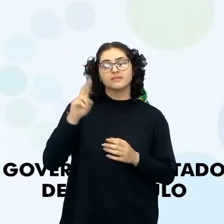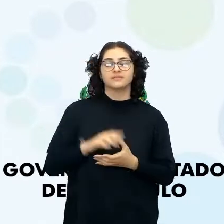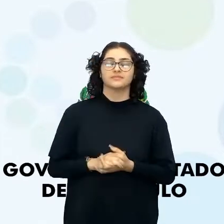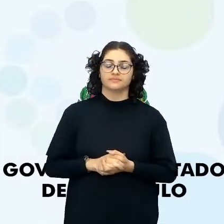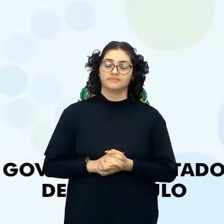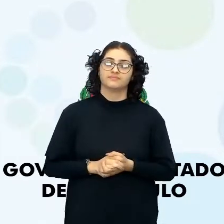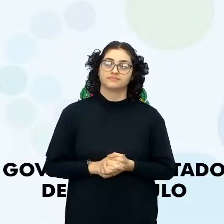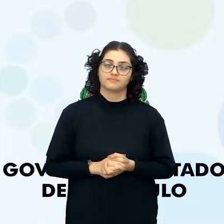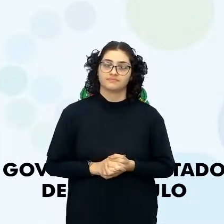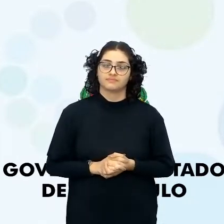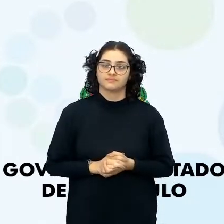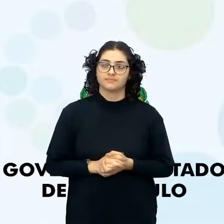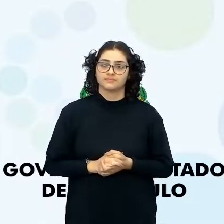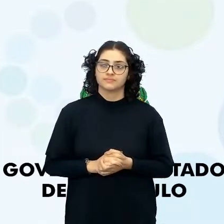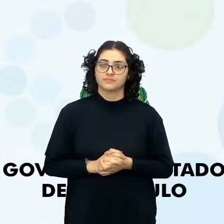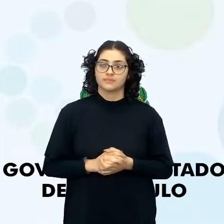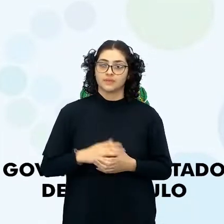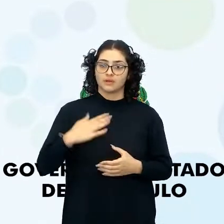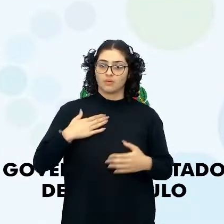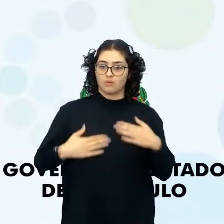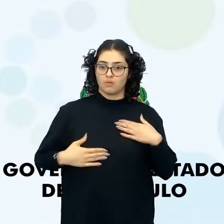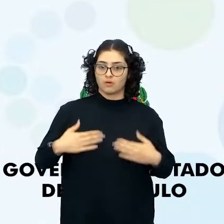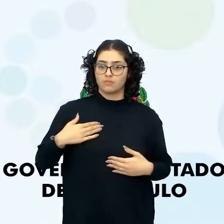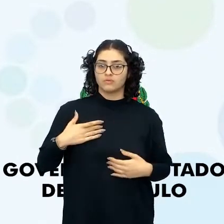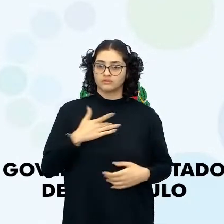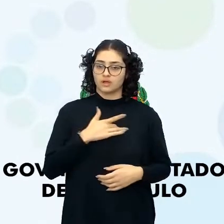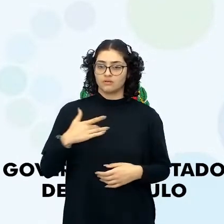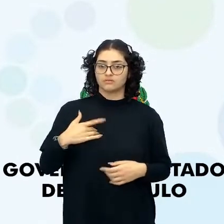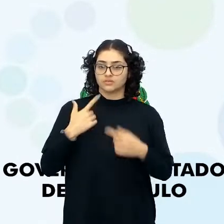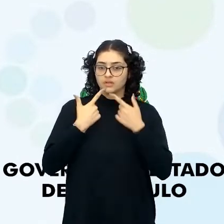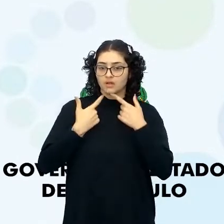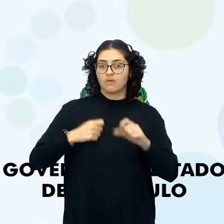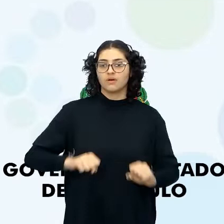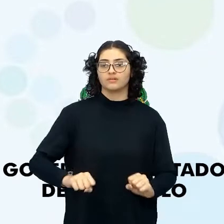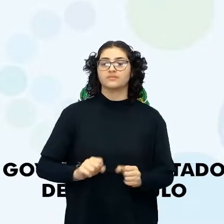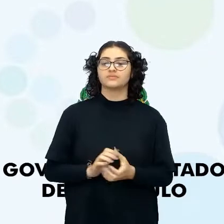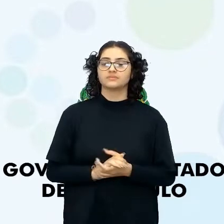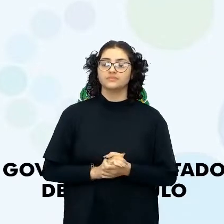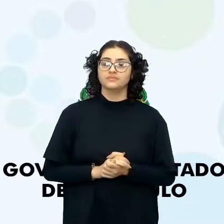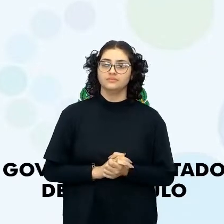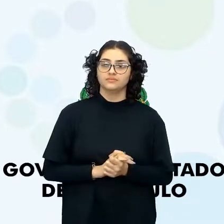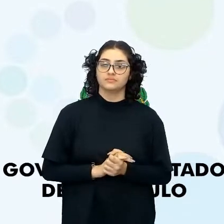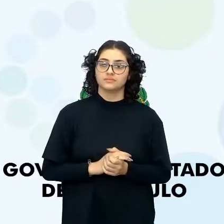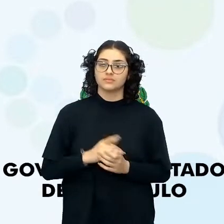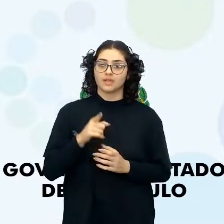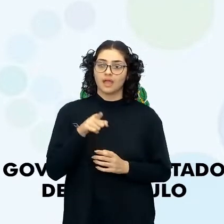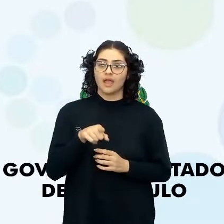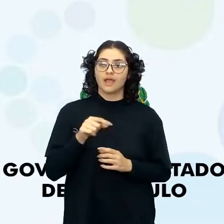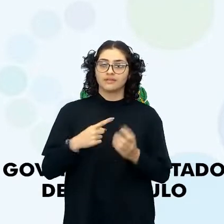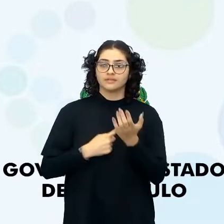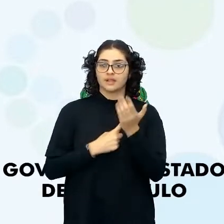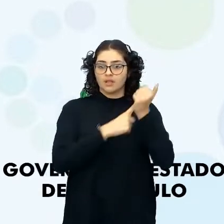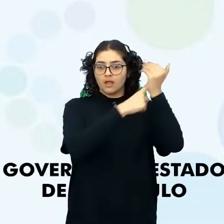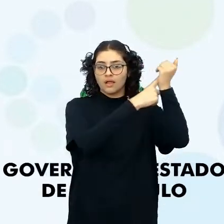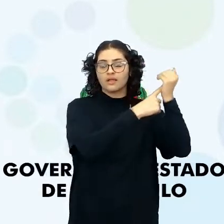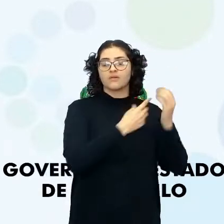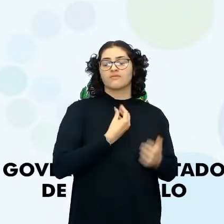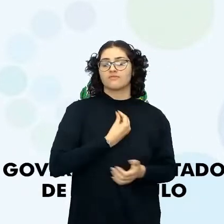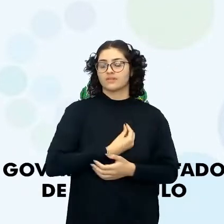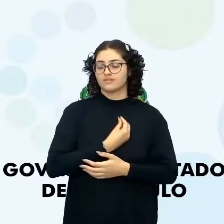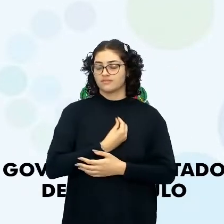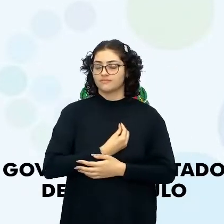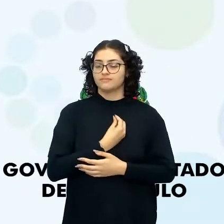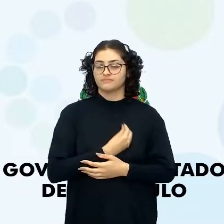nosso aprofundamento é o Corpo, Saúde e Linguagens, a nossa unidade curricular é Tecnologia e Qualidade de Vida, e o